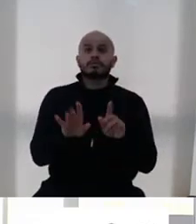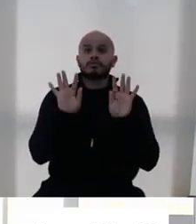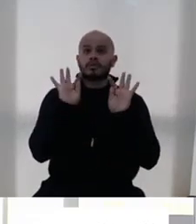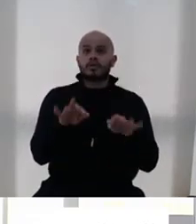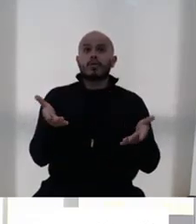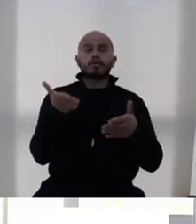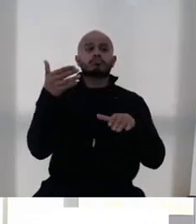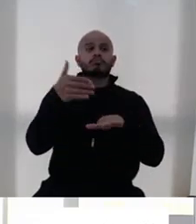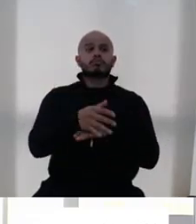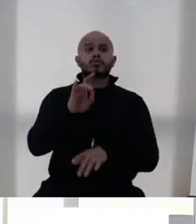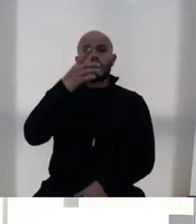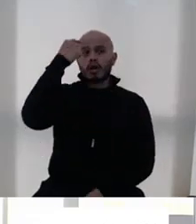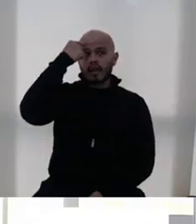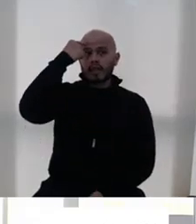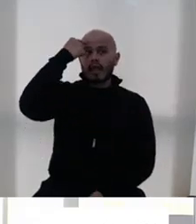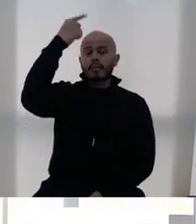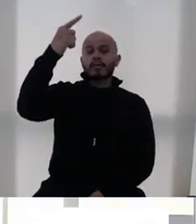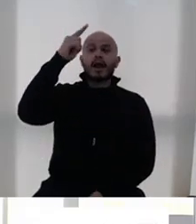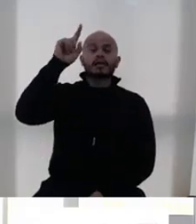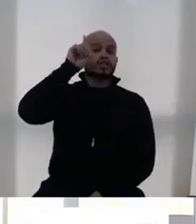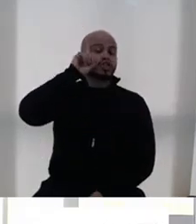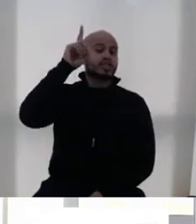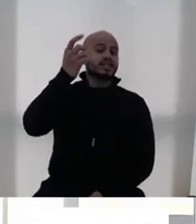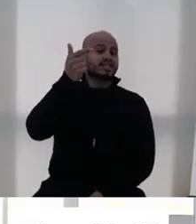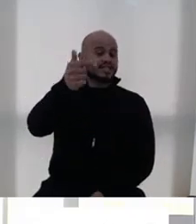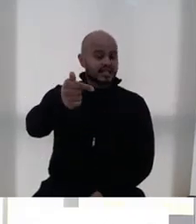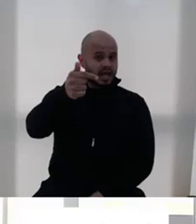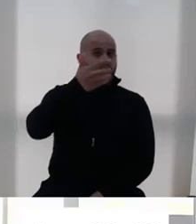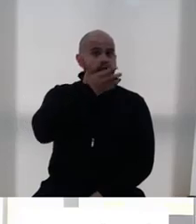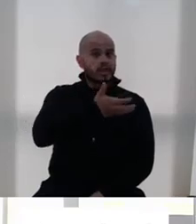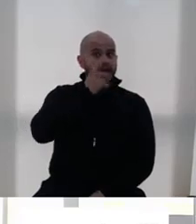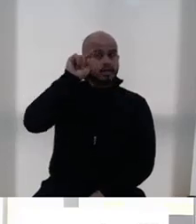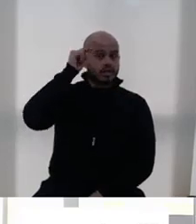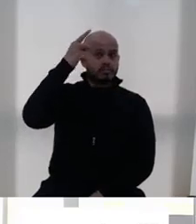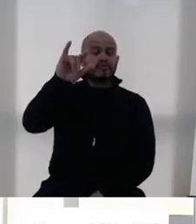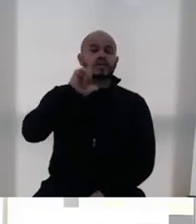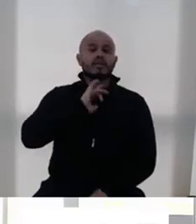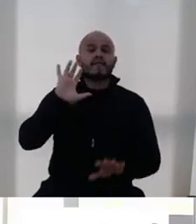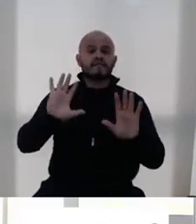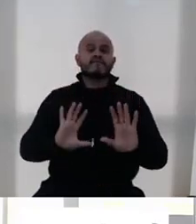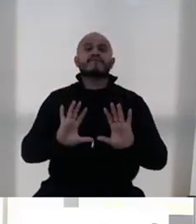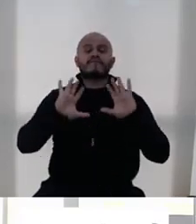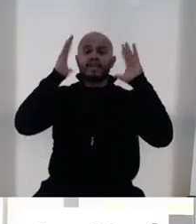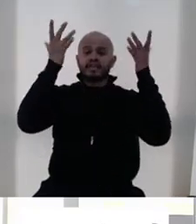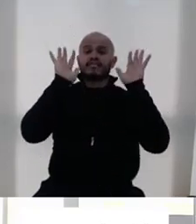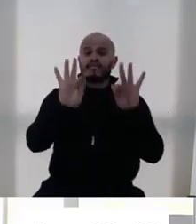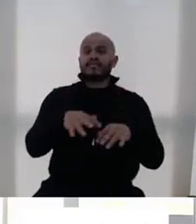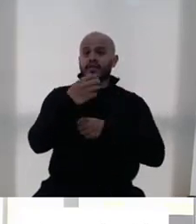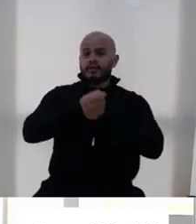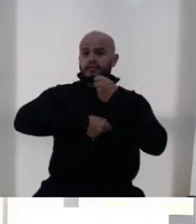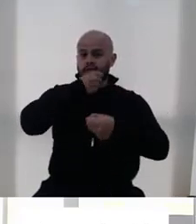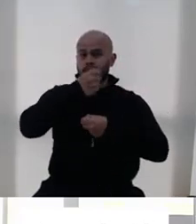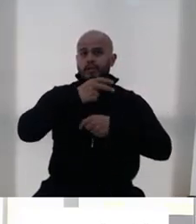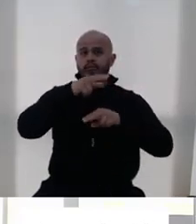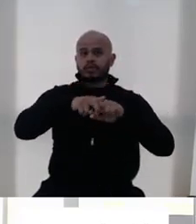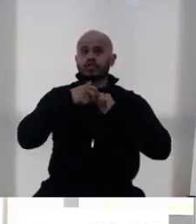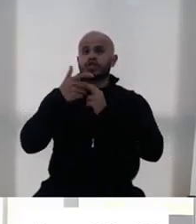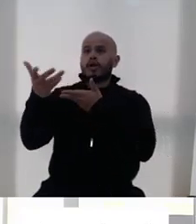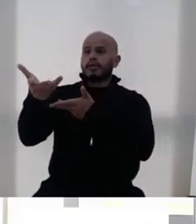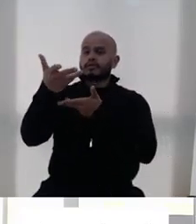hoje, lembrando que no próximo dia 7 de dezembro, a ASDEPESP fará uma festa de confraternização de fim de ano, e por isso convidamos